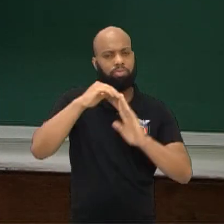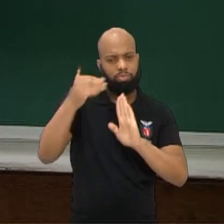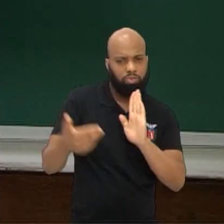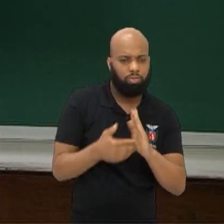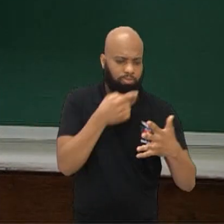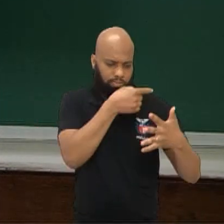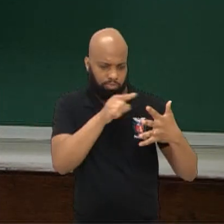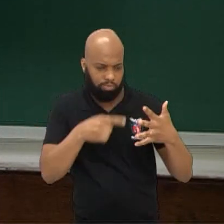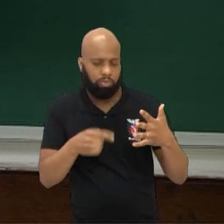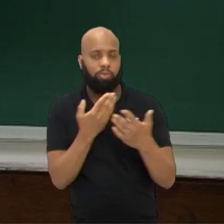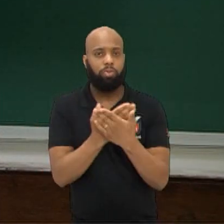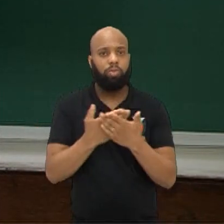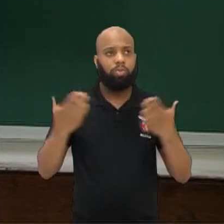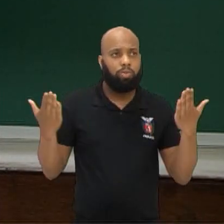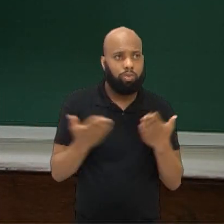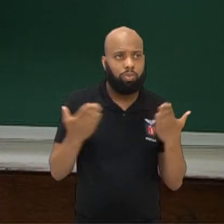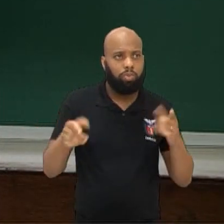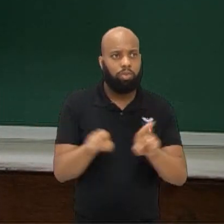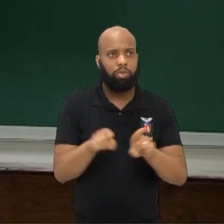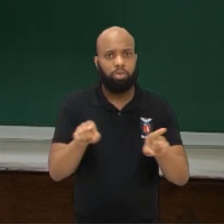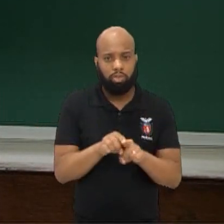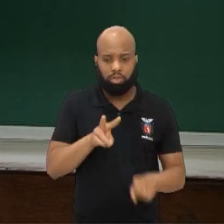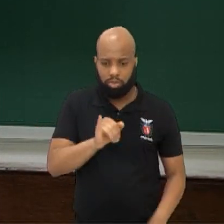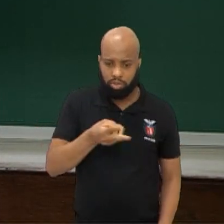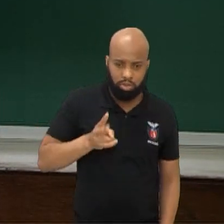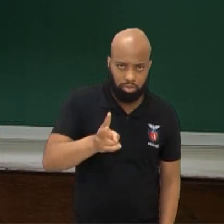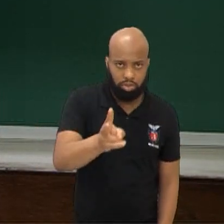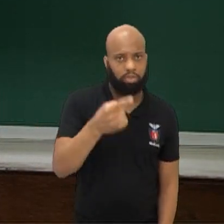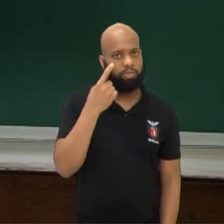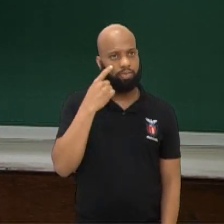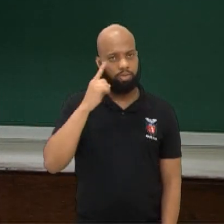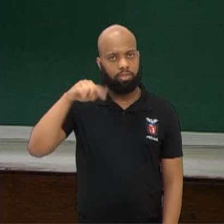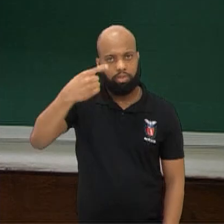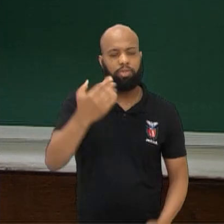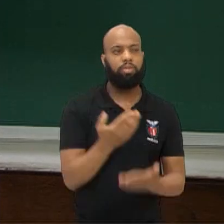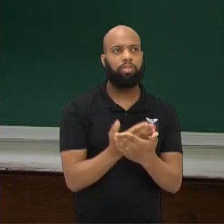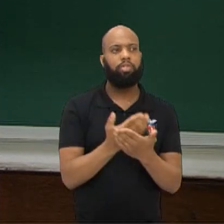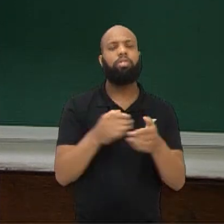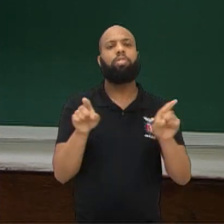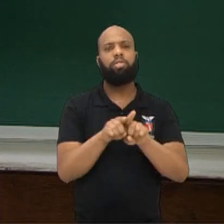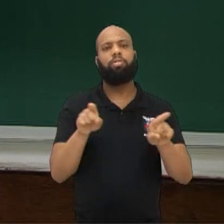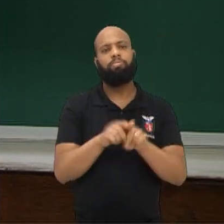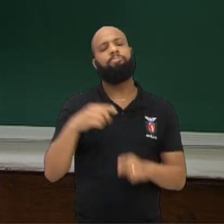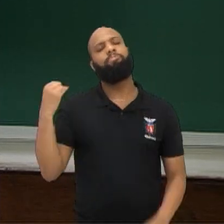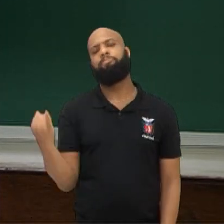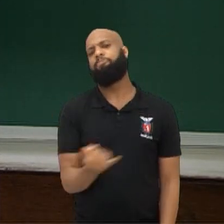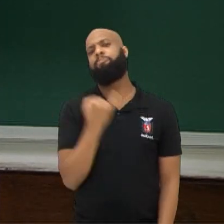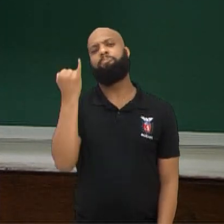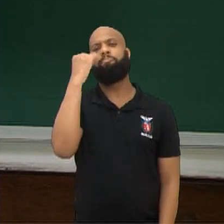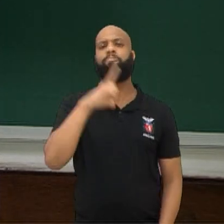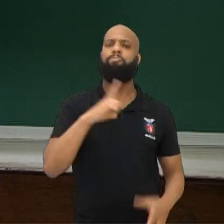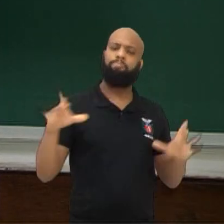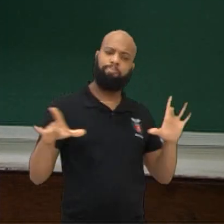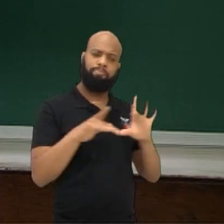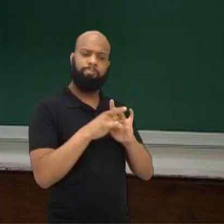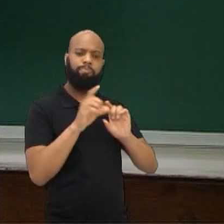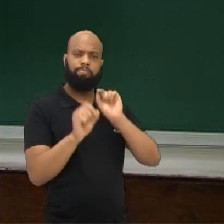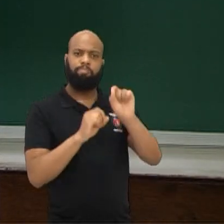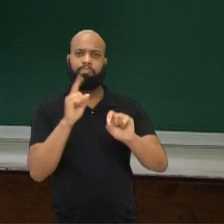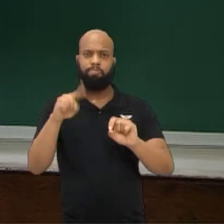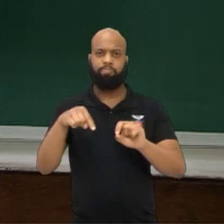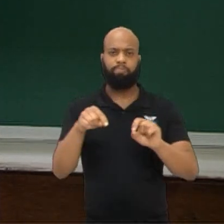gente viu hoje, que a gente vai ver, né, na próxima aula, está ligada